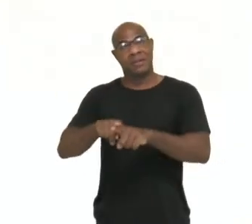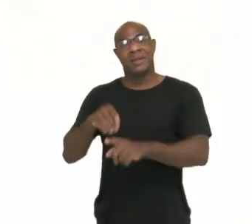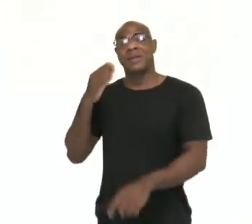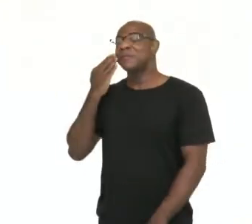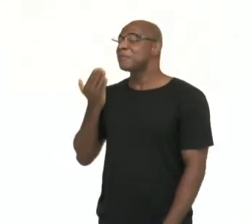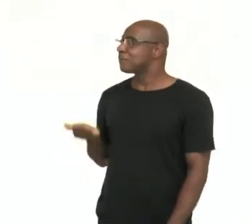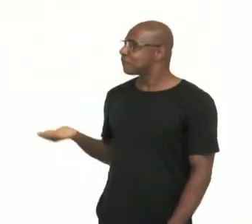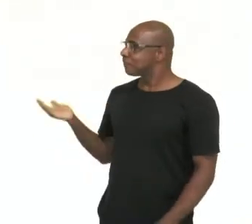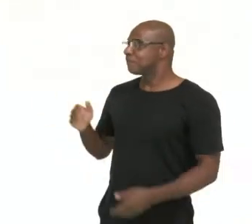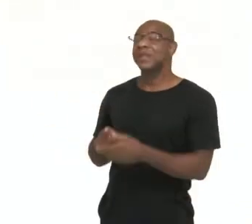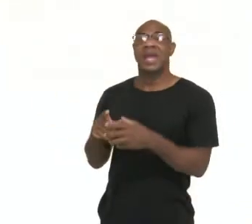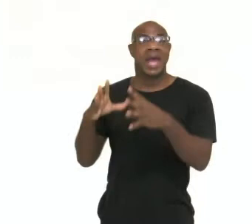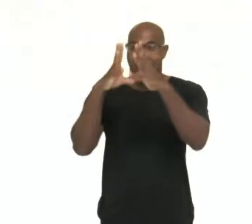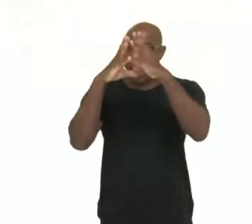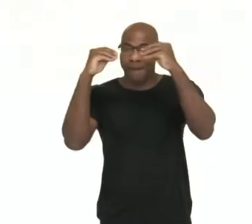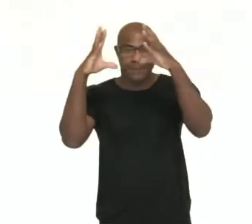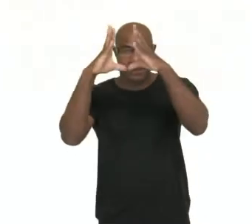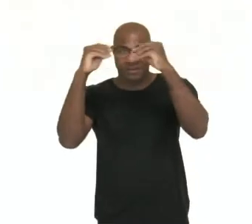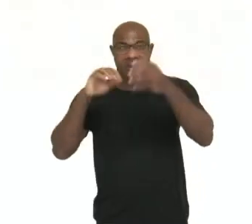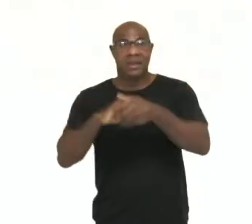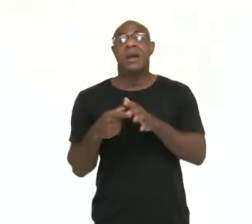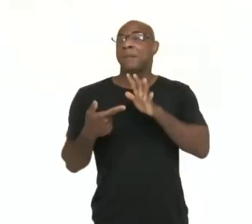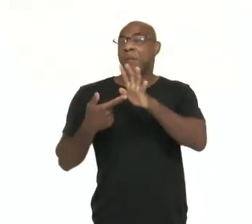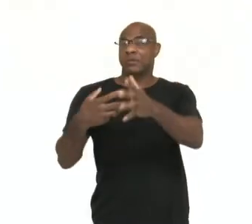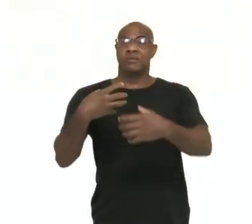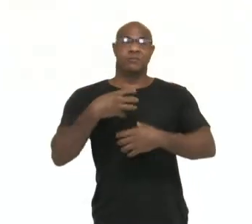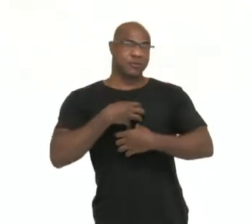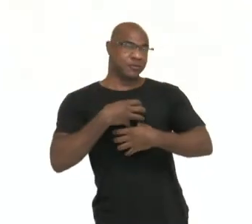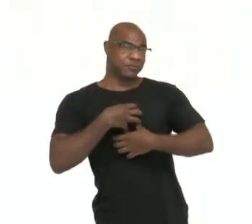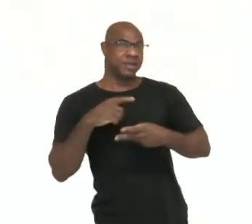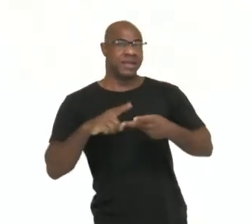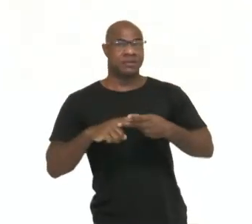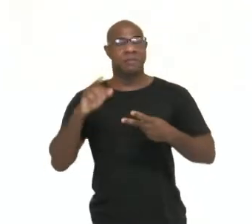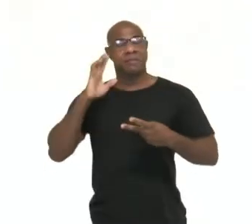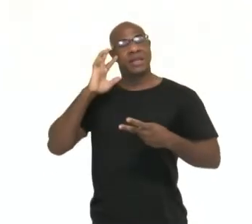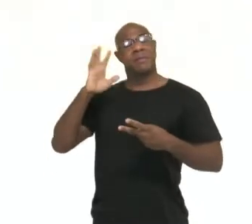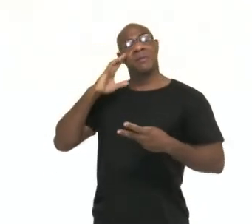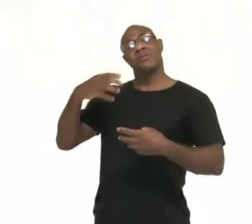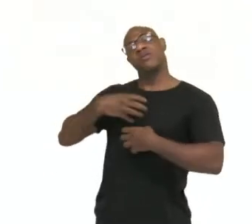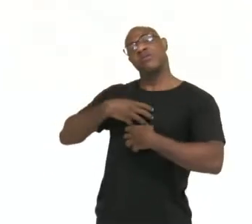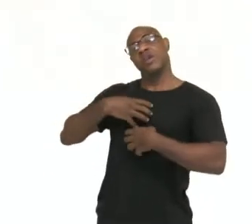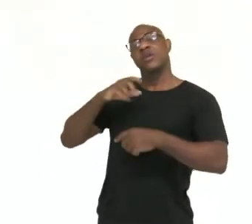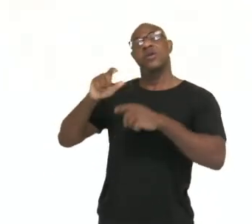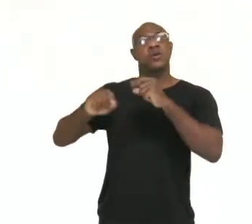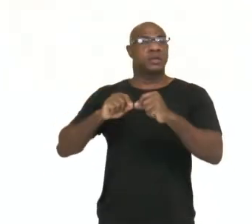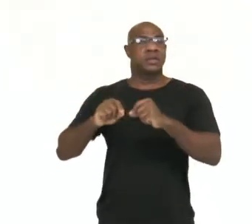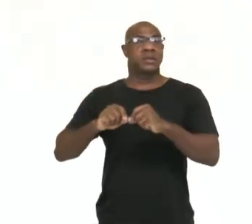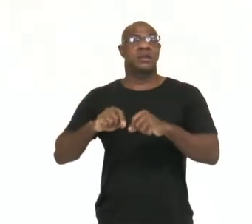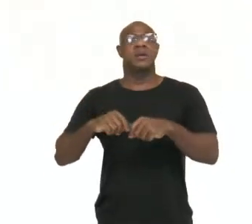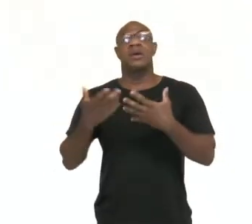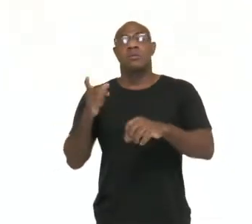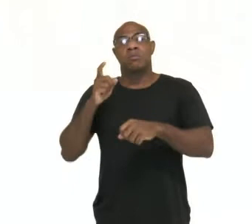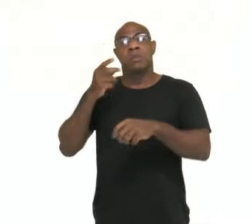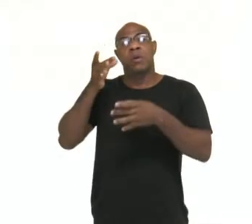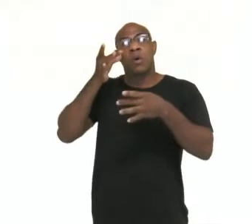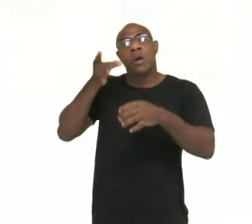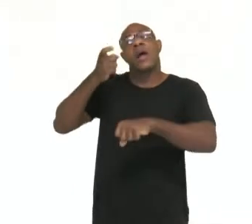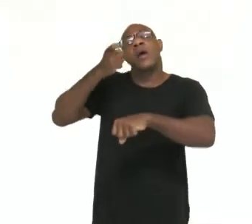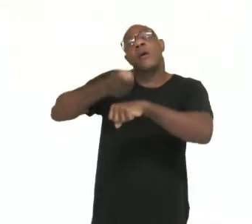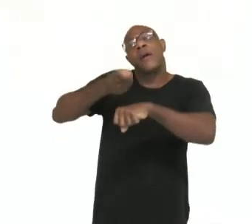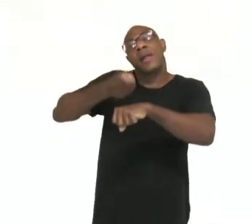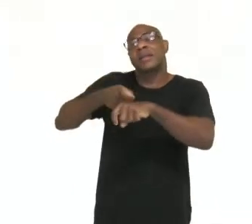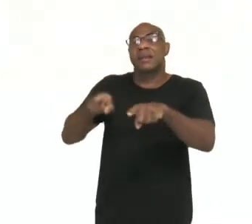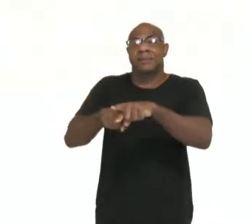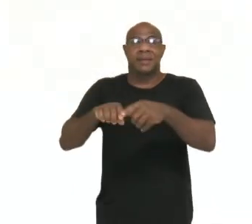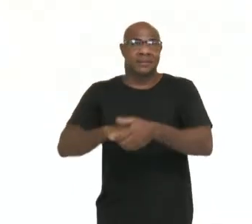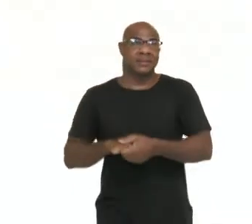forma abstrata é usada geralmente para expressar os sentimentos ou os pensamentos de forma não linear ou concreta, isto